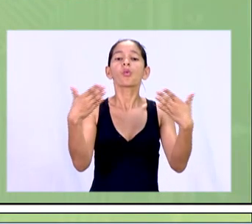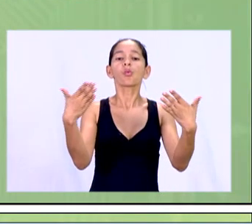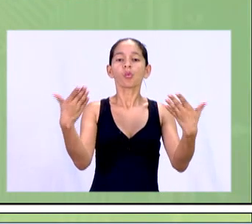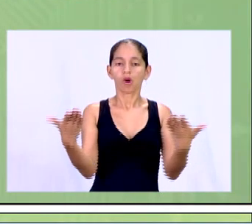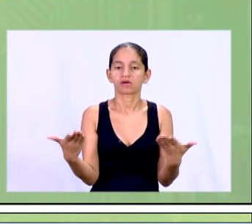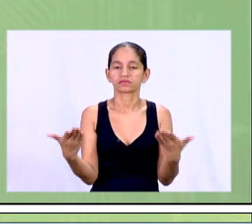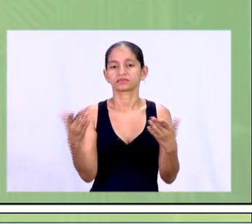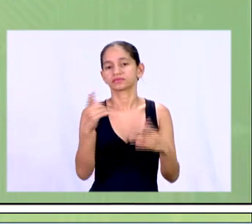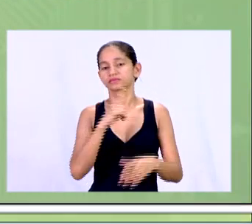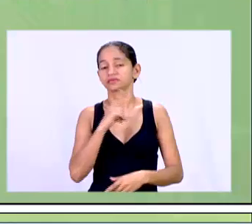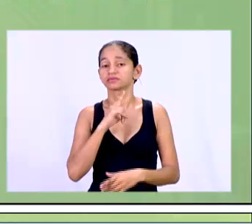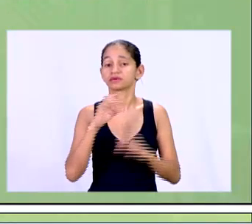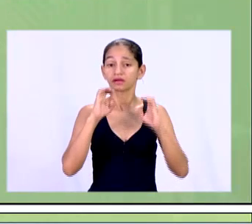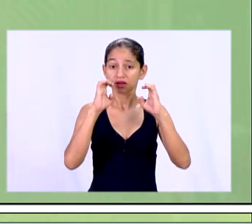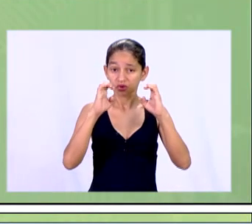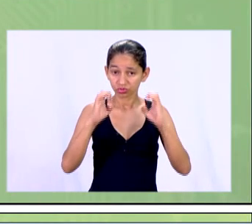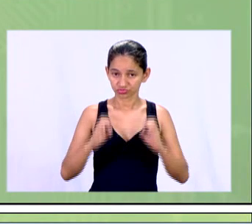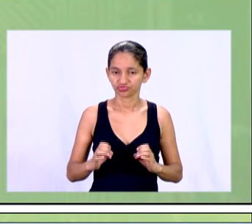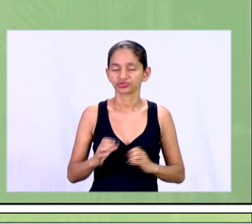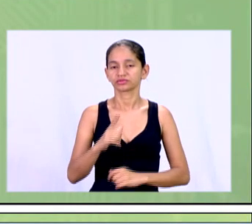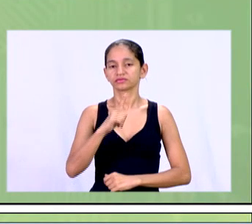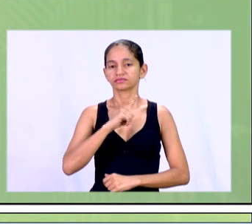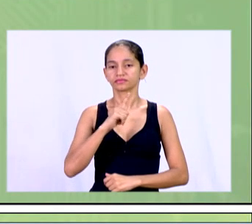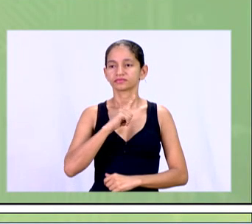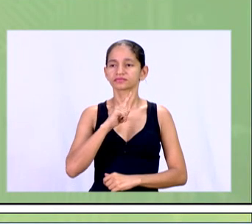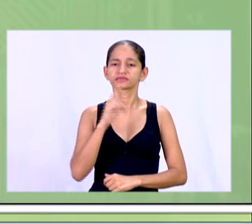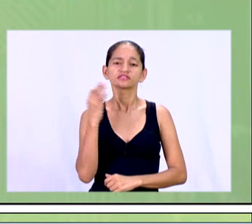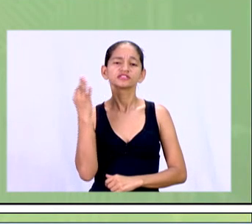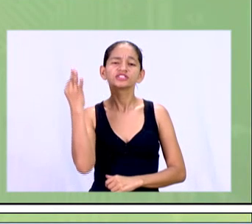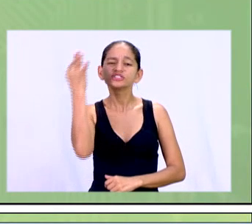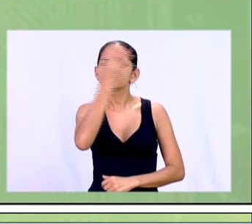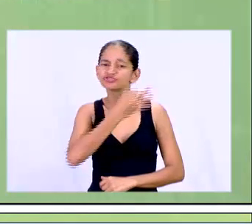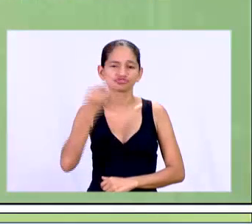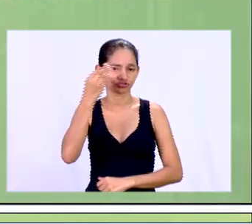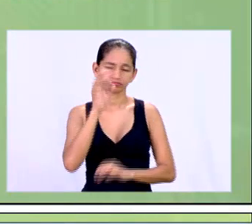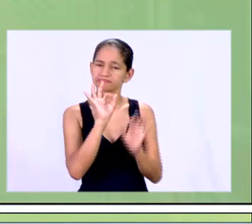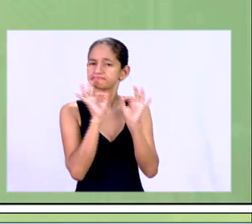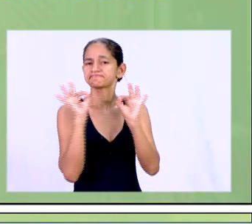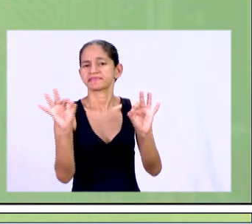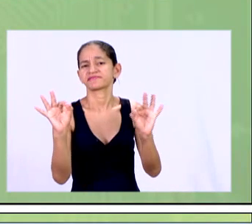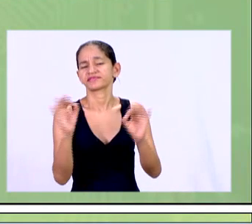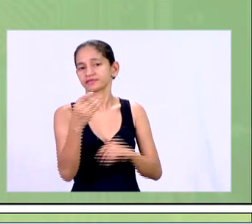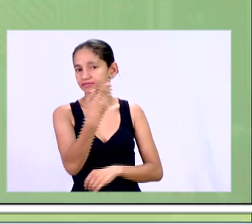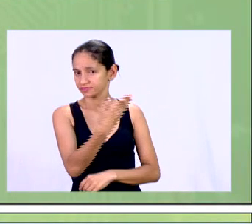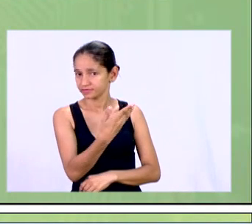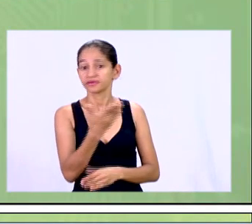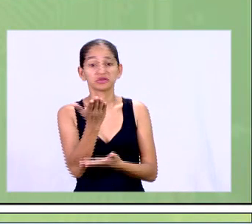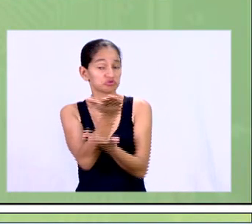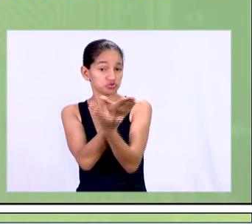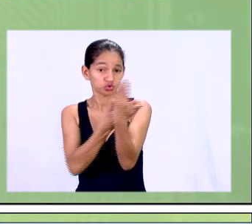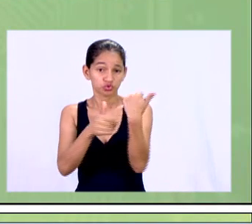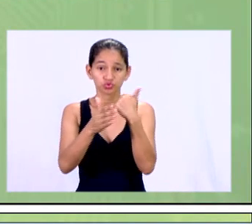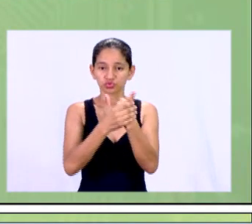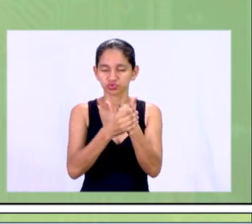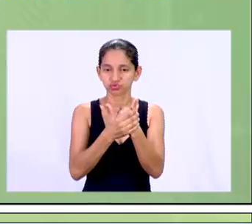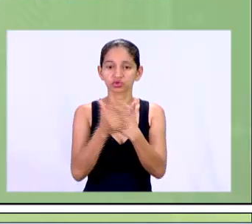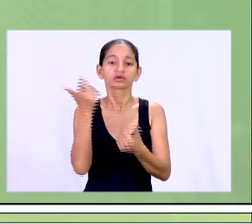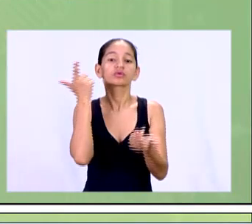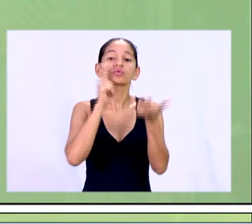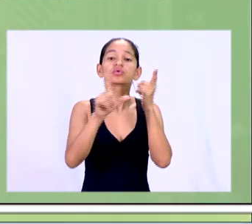né? Ético, olha aqui como é lindo isso aqui. Ético é tudo que possibilita